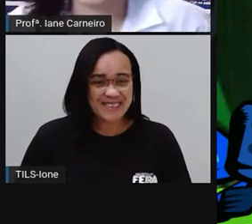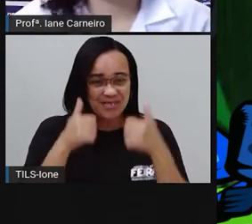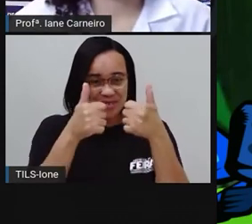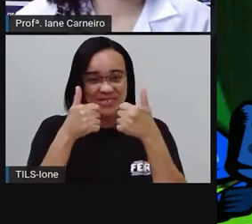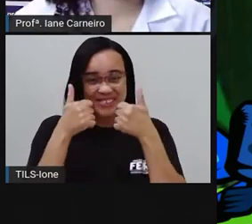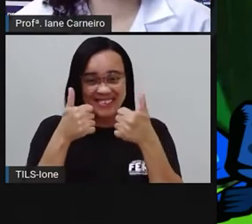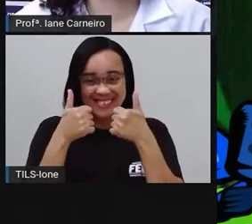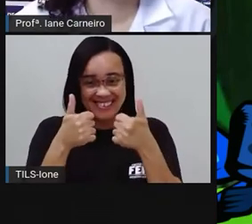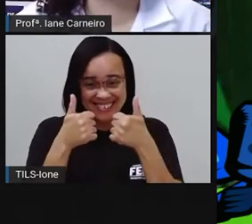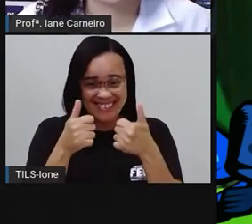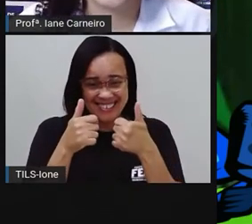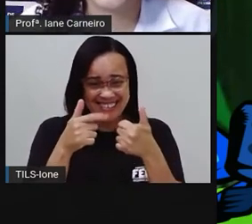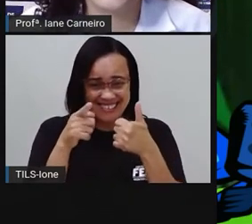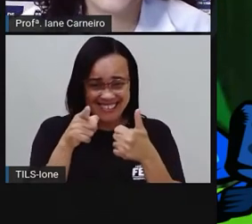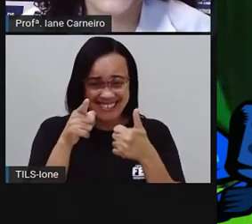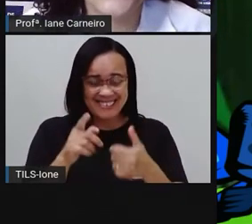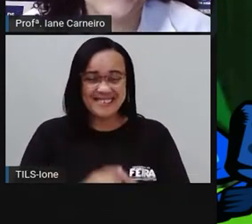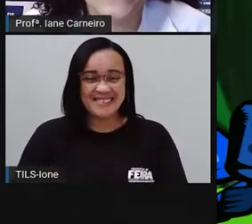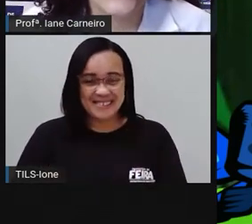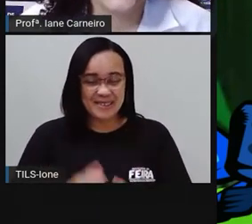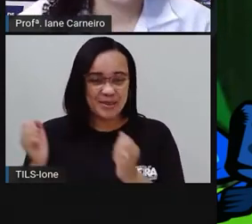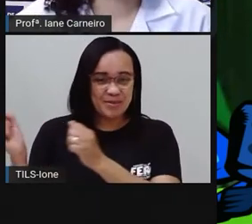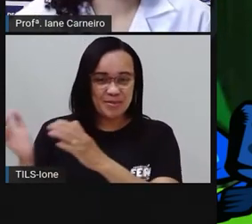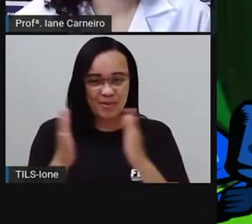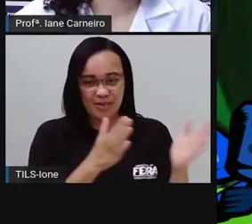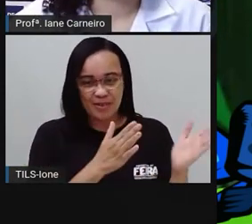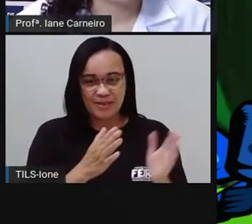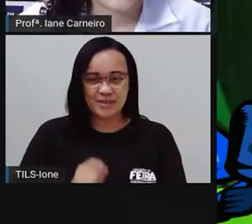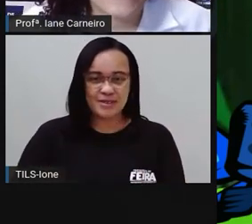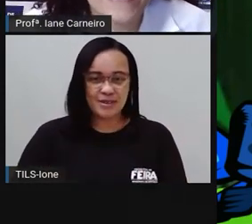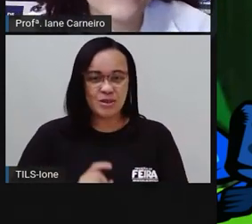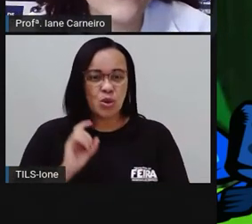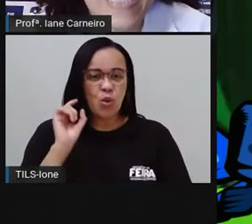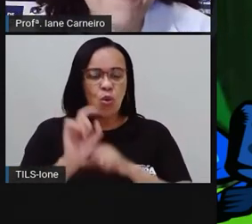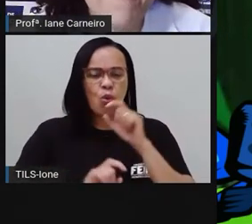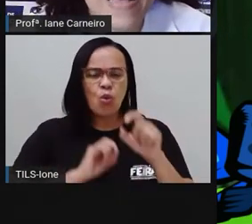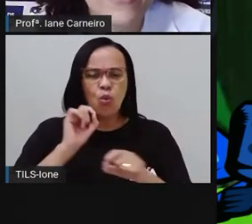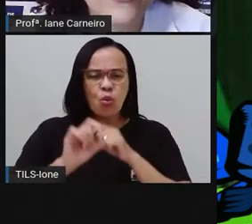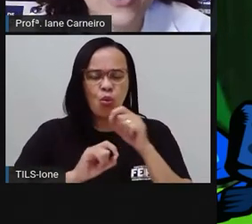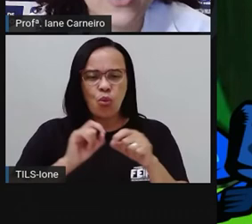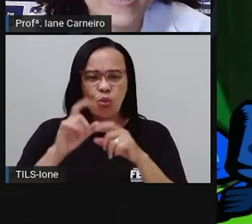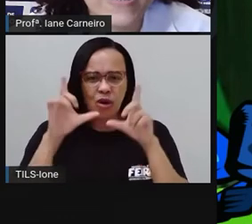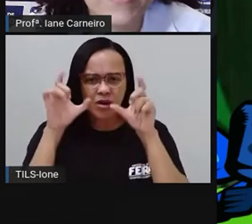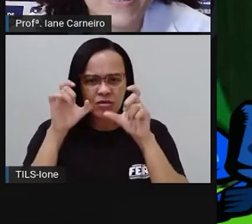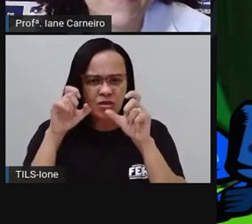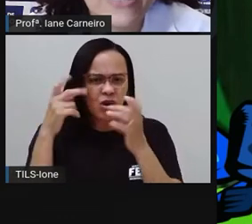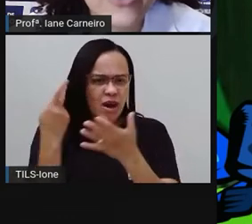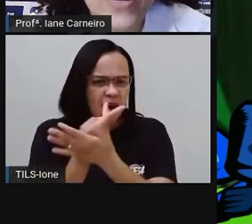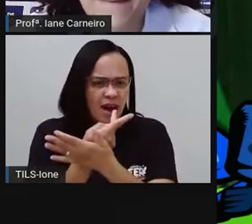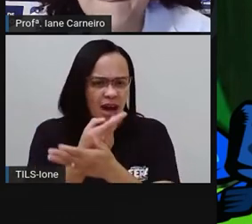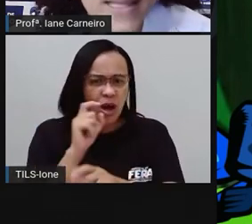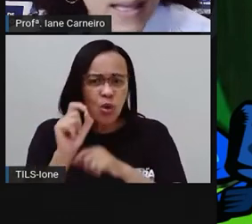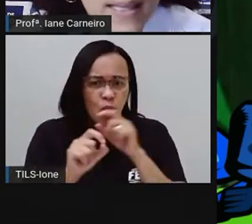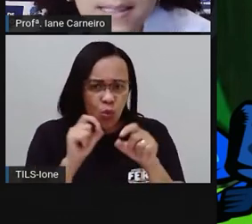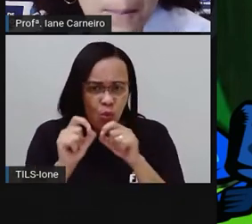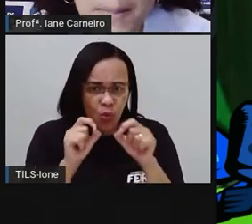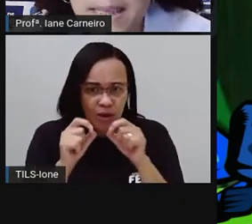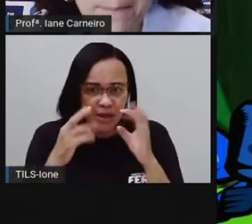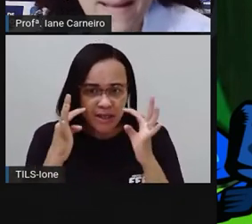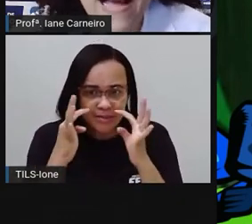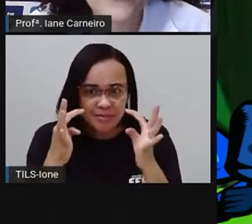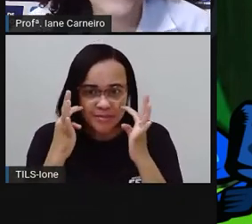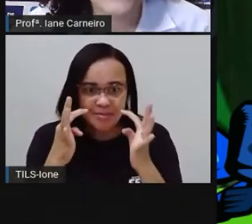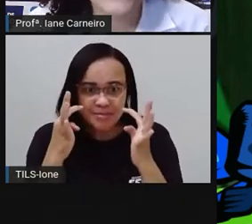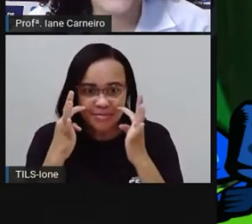Joia. Olha que careta. Próximo. O que está de errado na imagem? Olha aí para a imagem, olha bem aí,